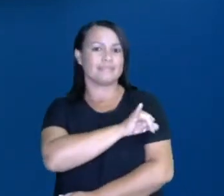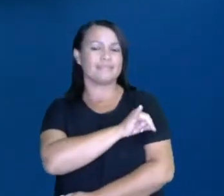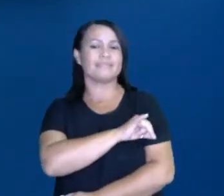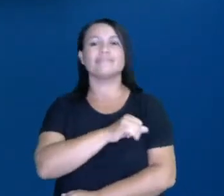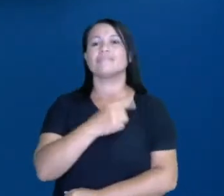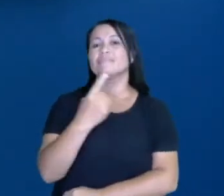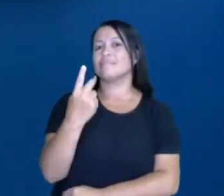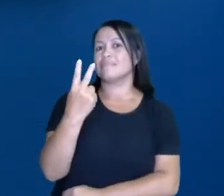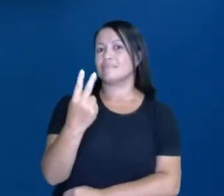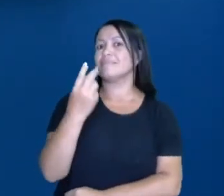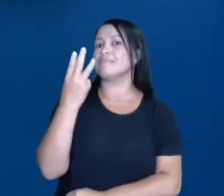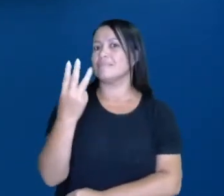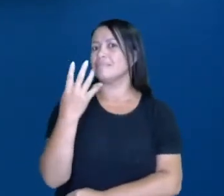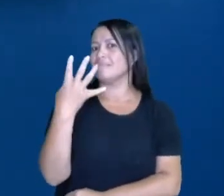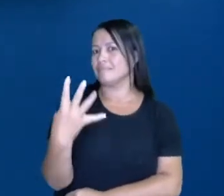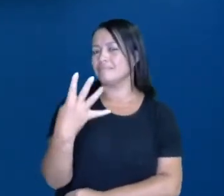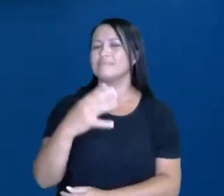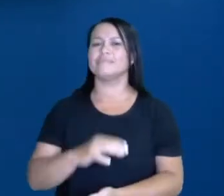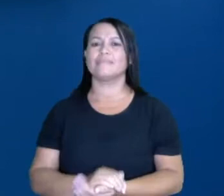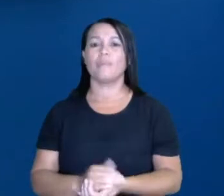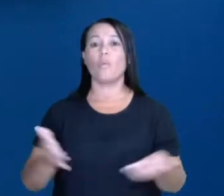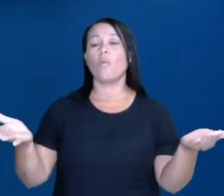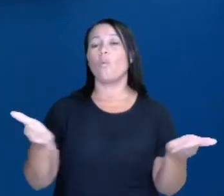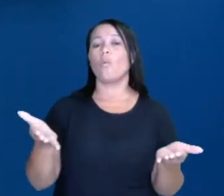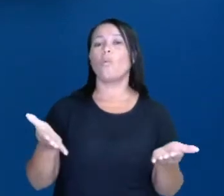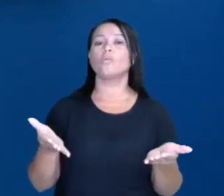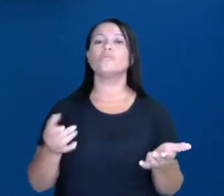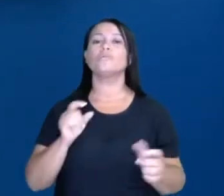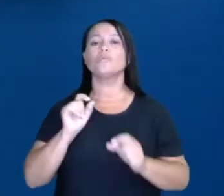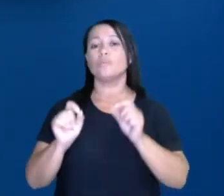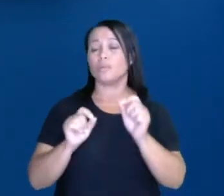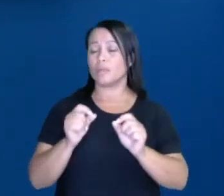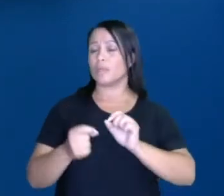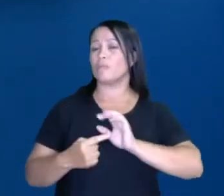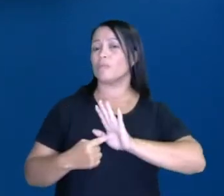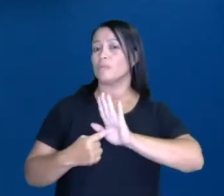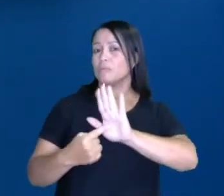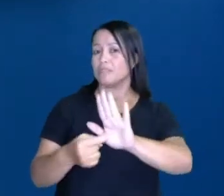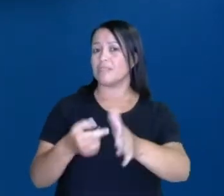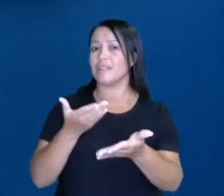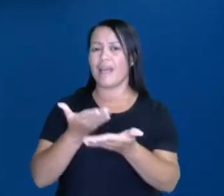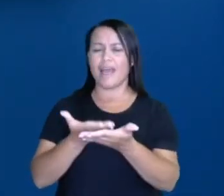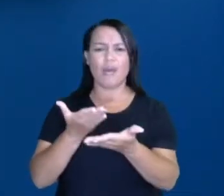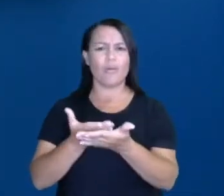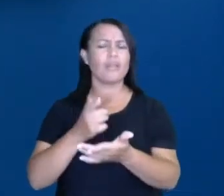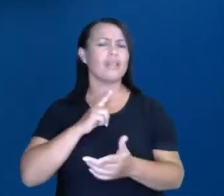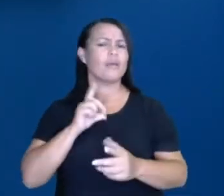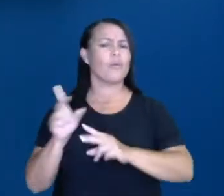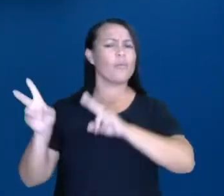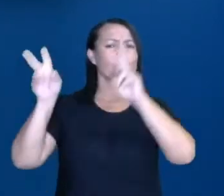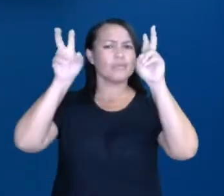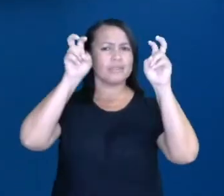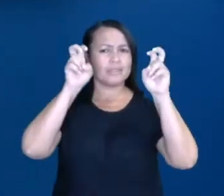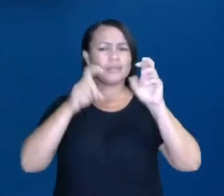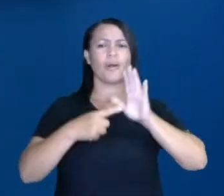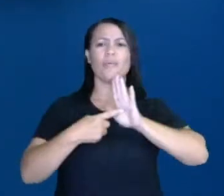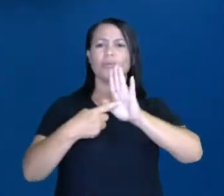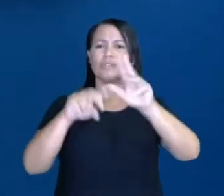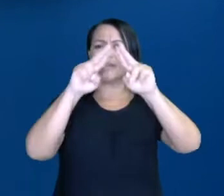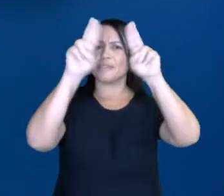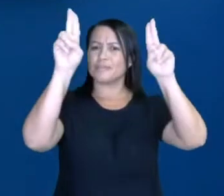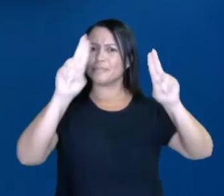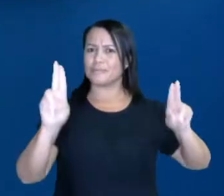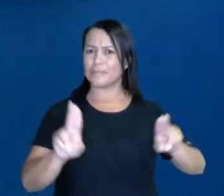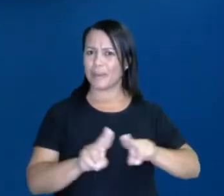e 2 e 3 e 4. Hoje eu vou trazer para vocês a aula que tem como título Representação do